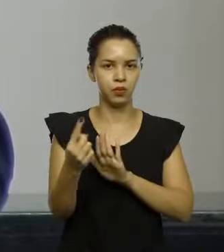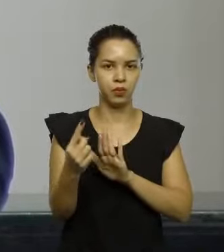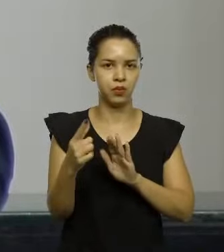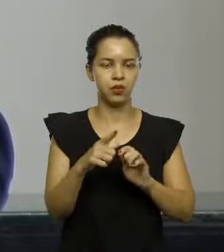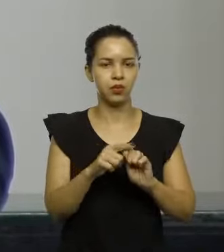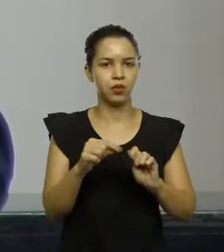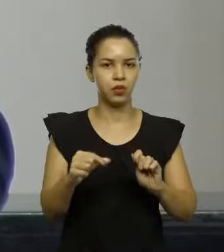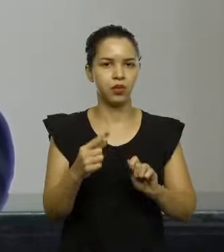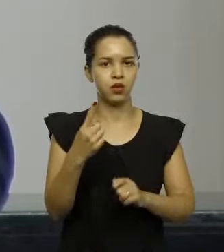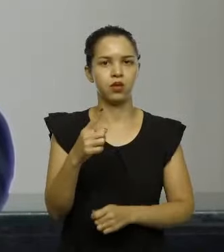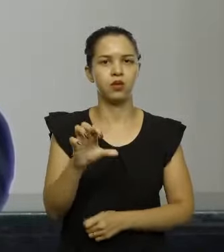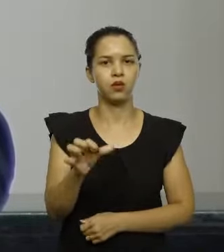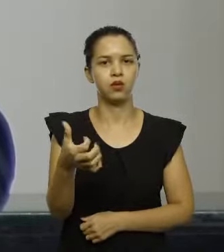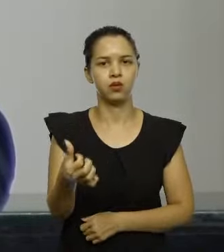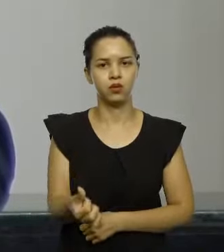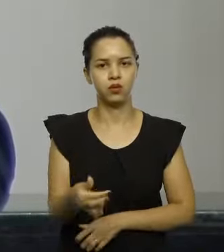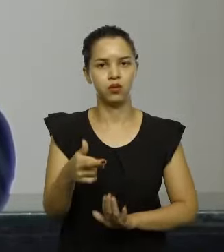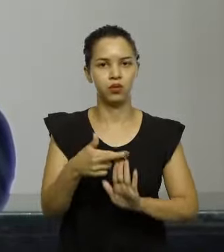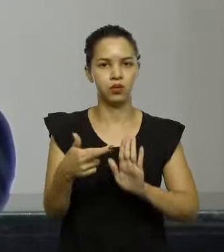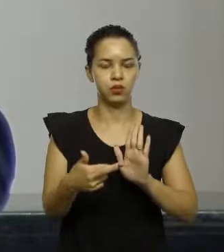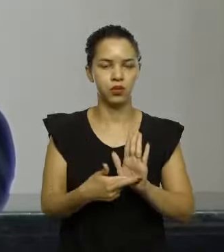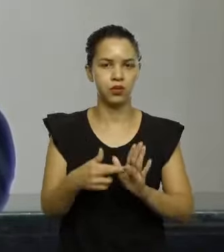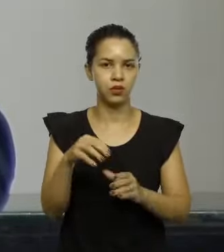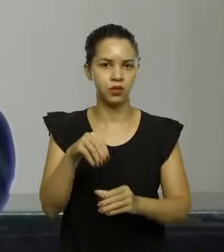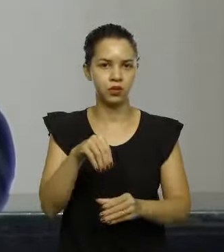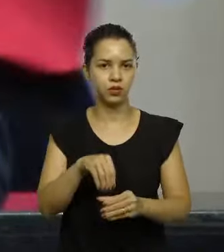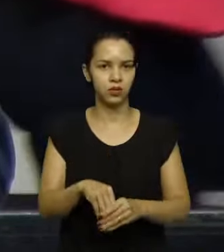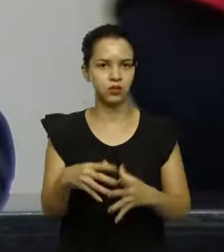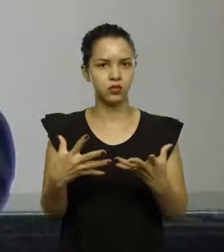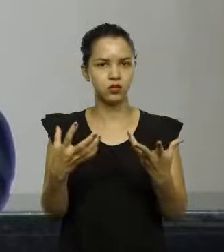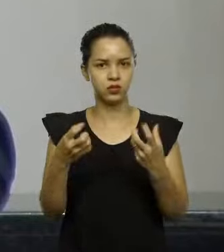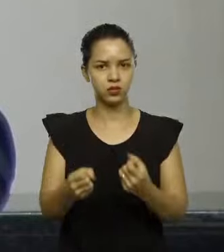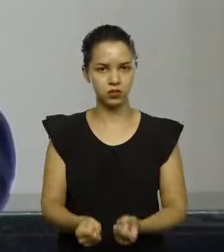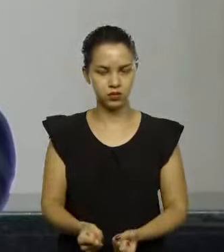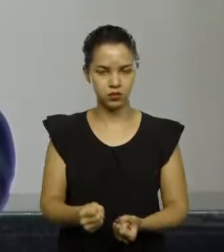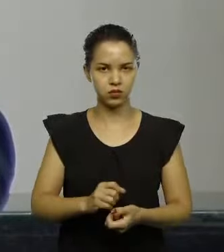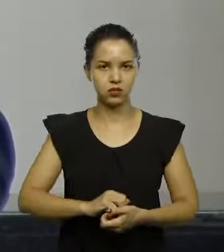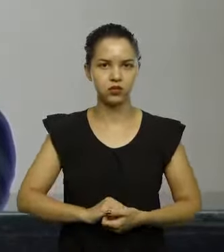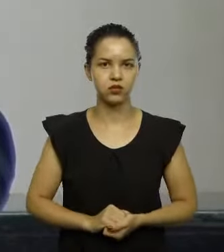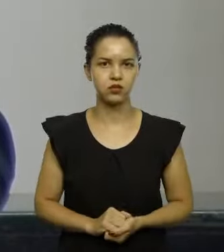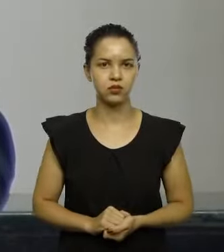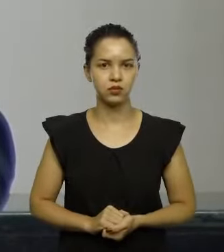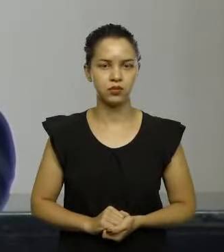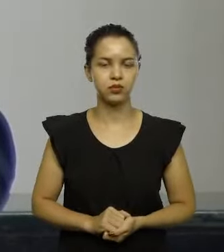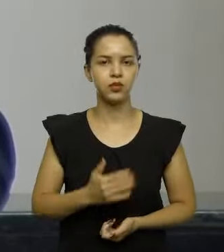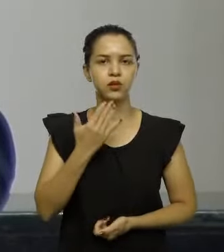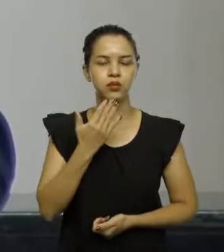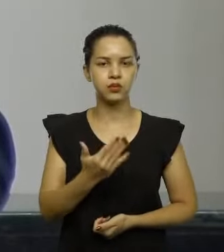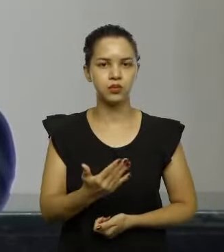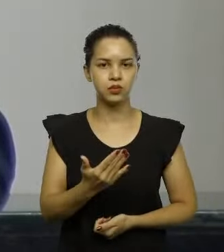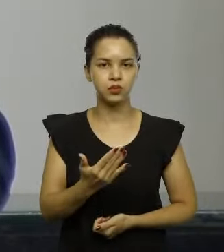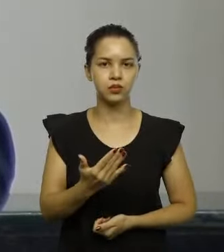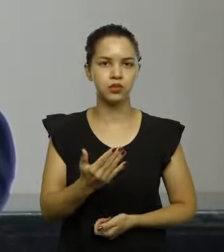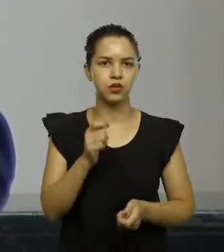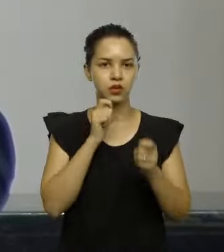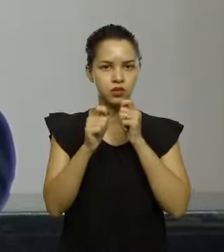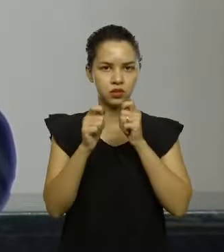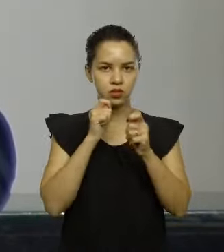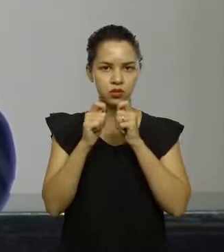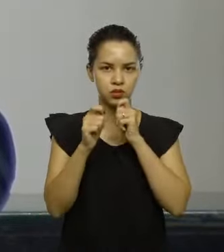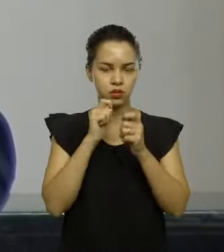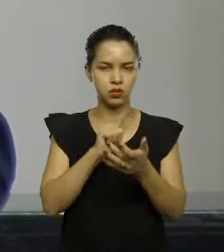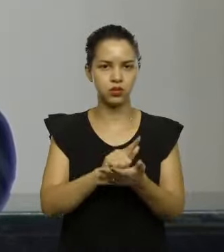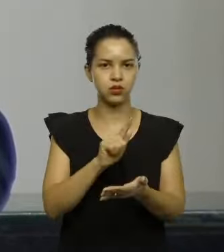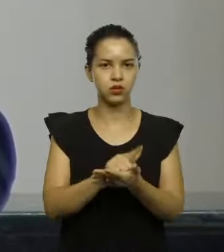artigo 106 do Regimento Interno, dou a ata por aprovada. Solicito a assessoria que